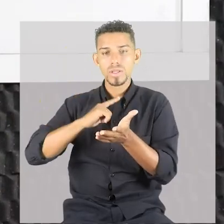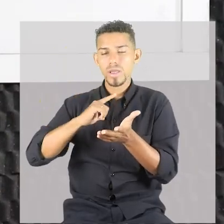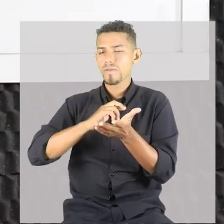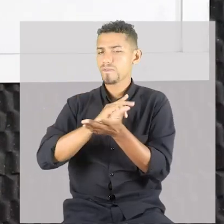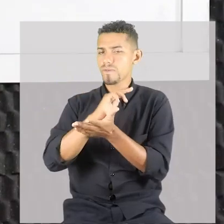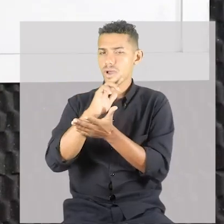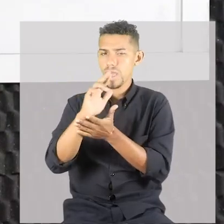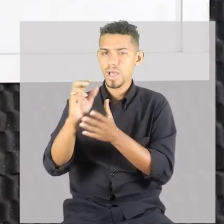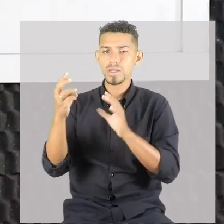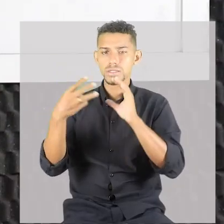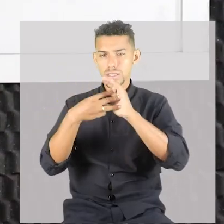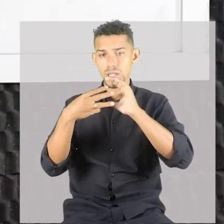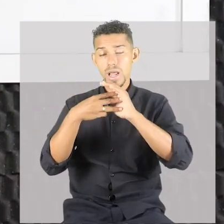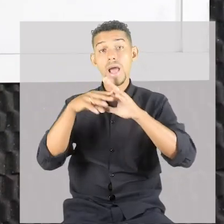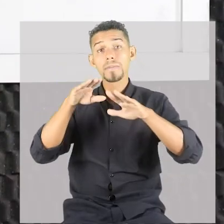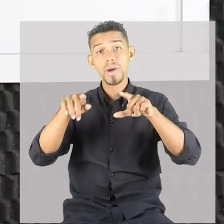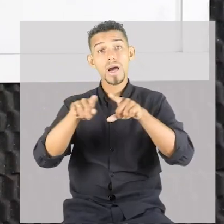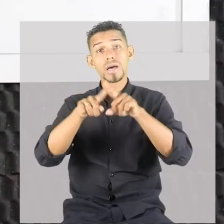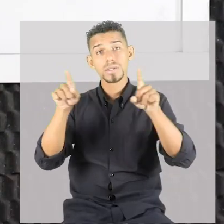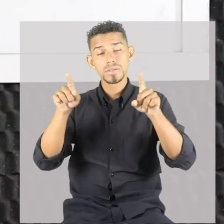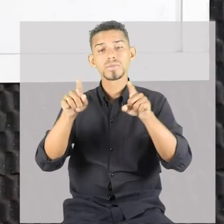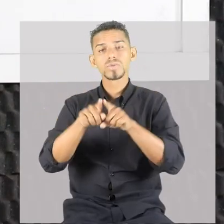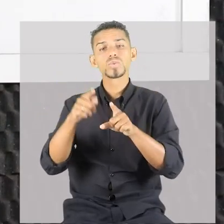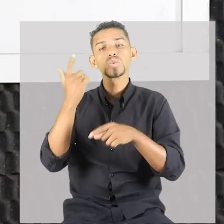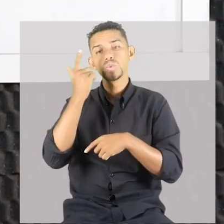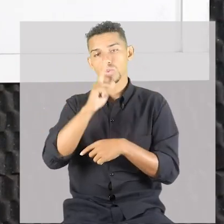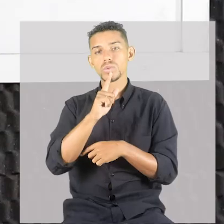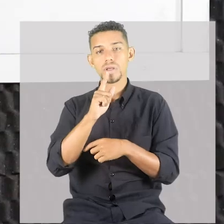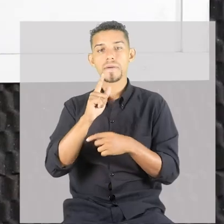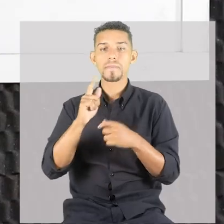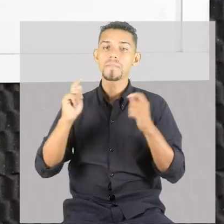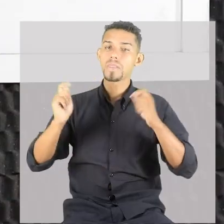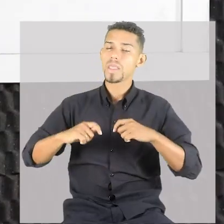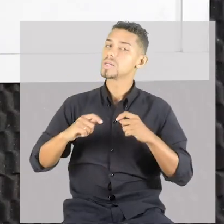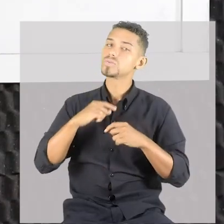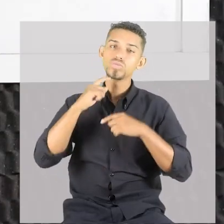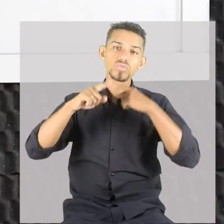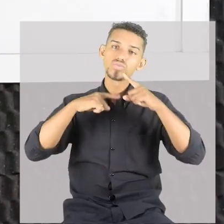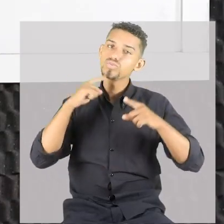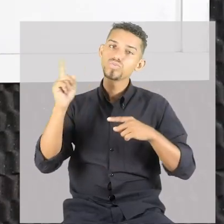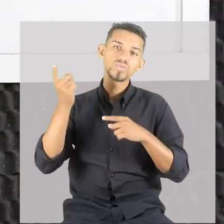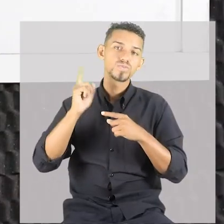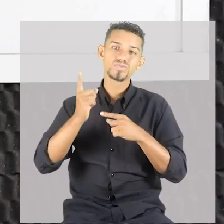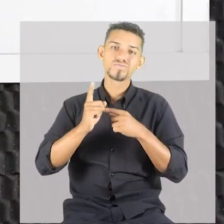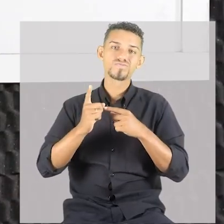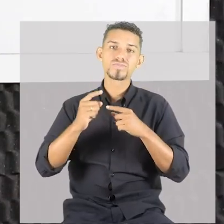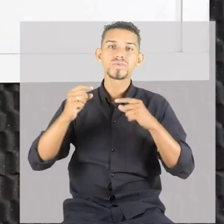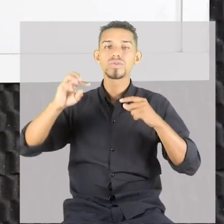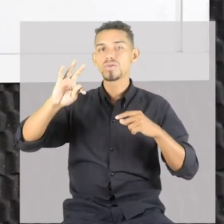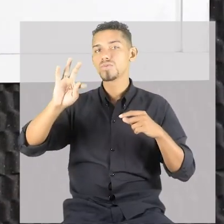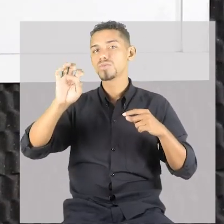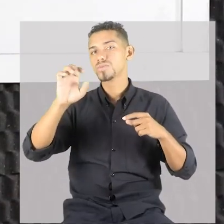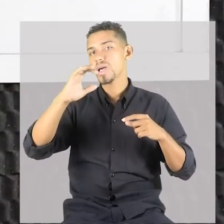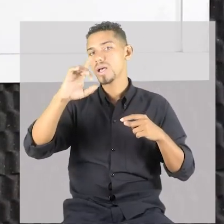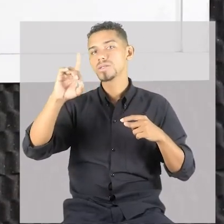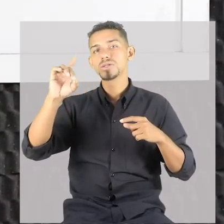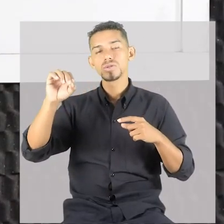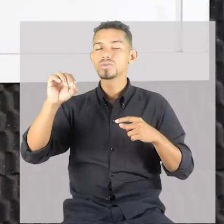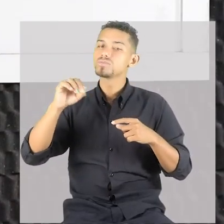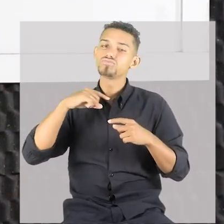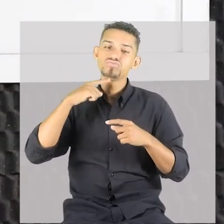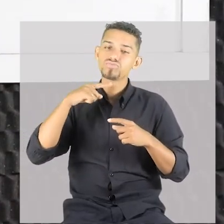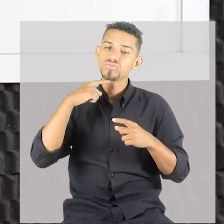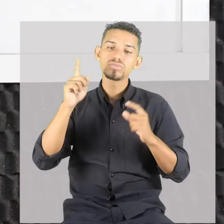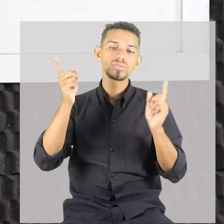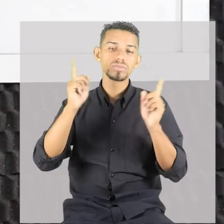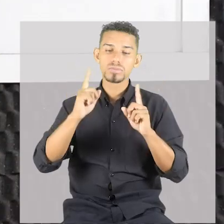várias células, mas ainda assim, esse organismo, ele pode não conseguir formar um tecido, né? As células não conseguem ali